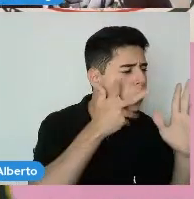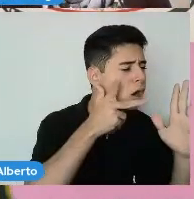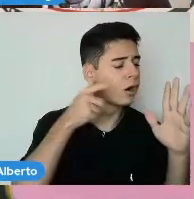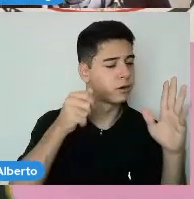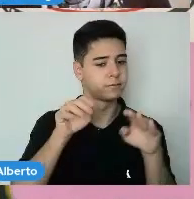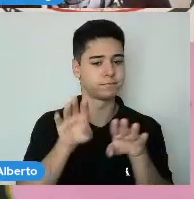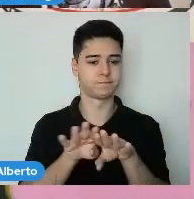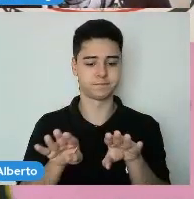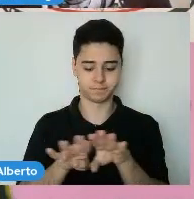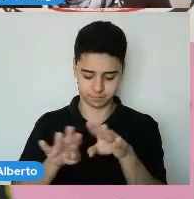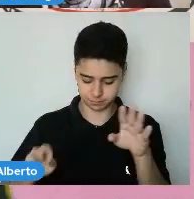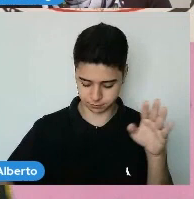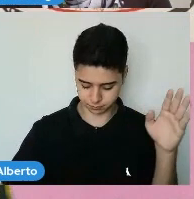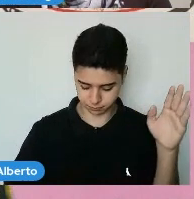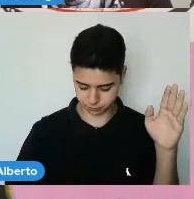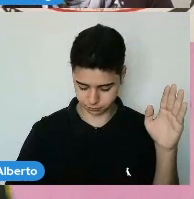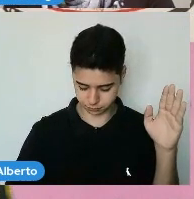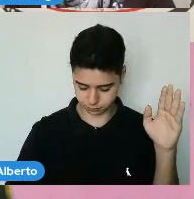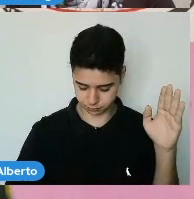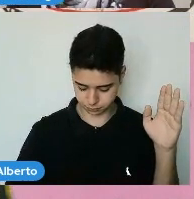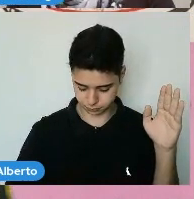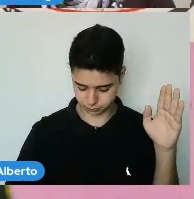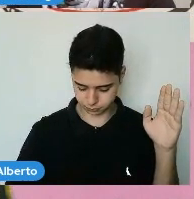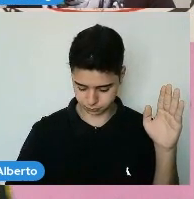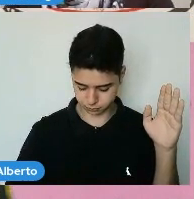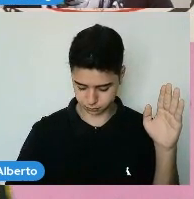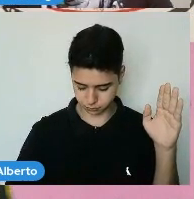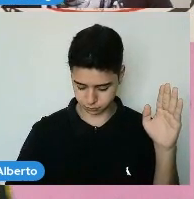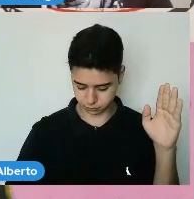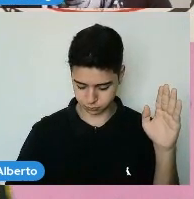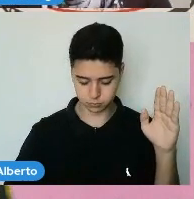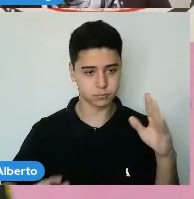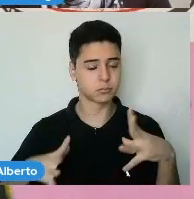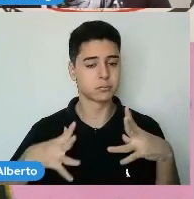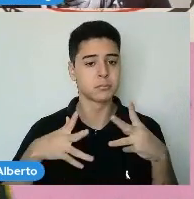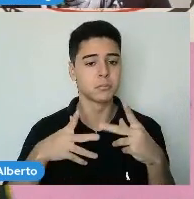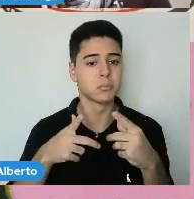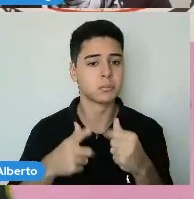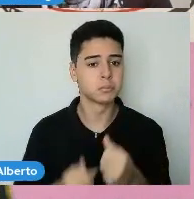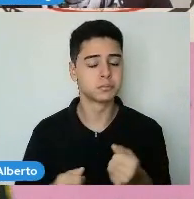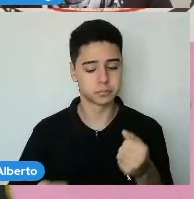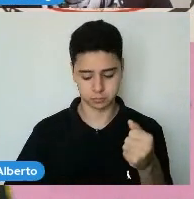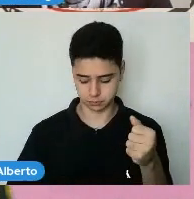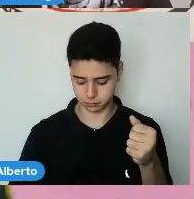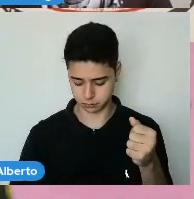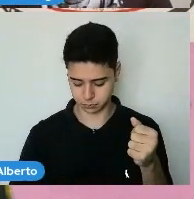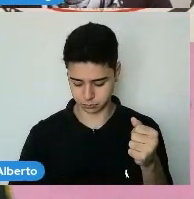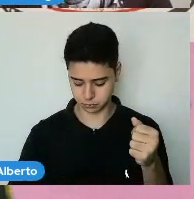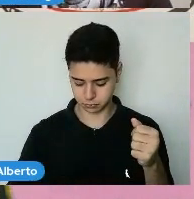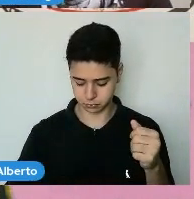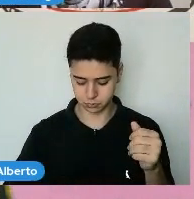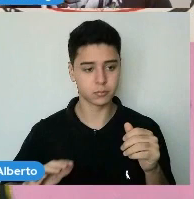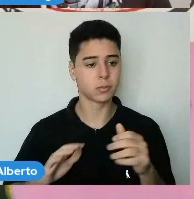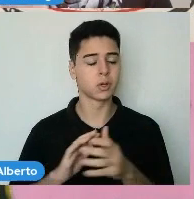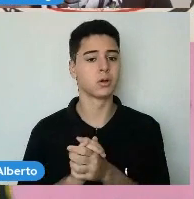tá? E ela se utiliza aí de uma linguagem